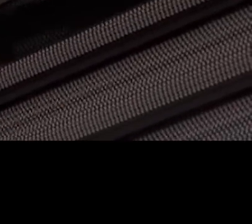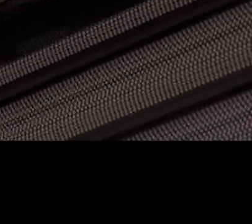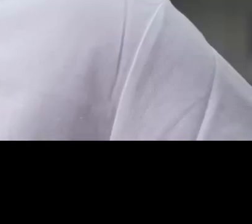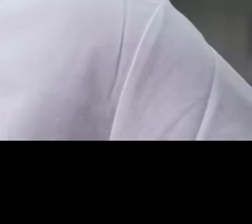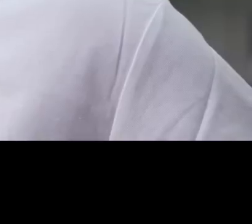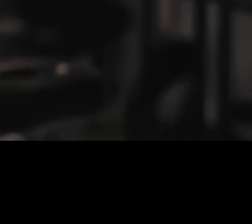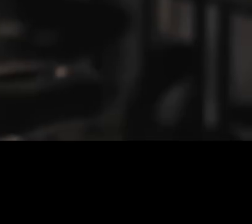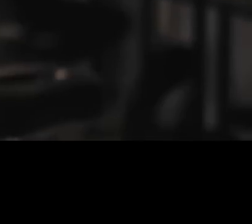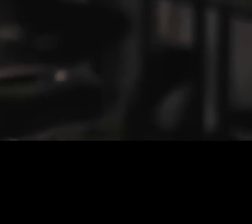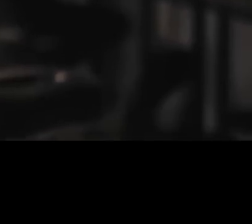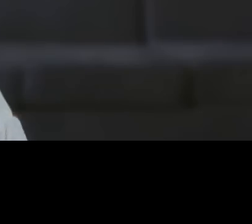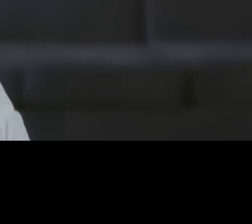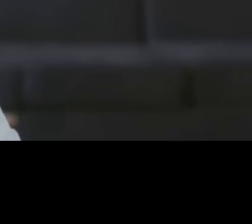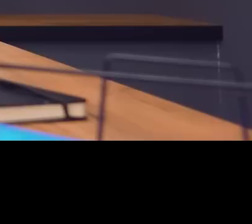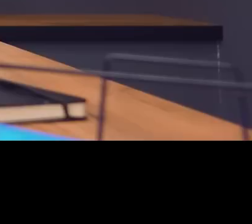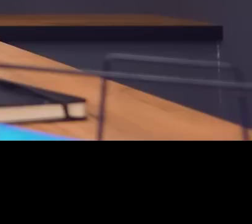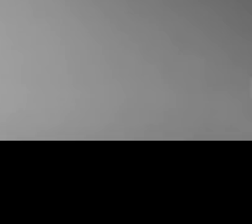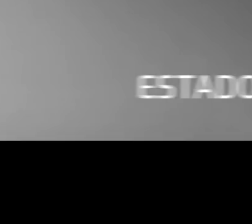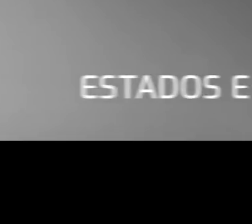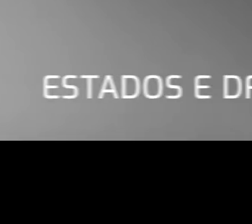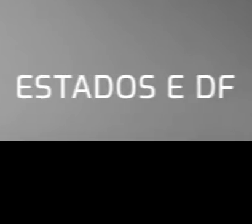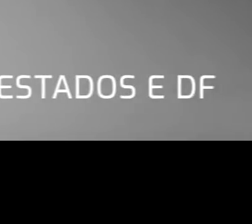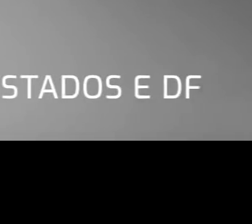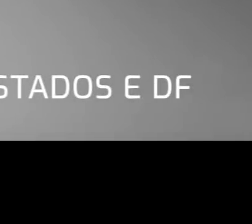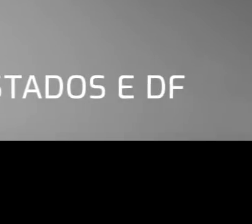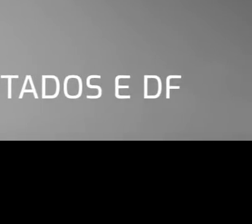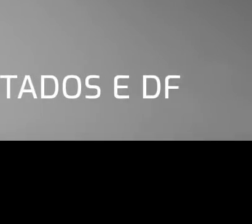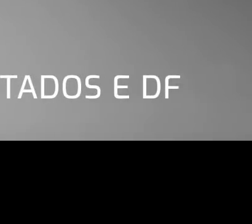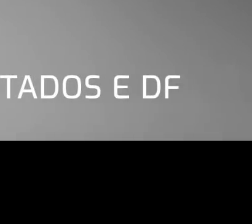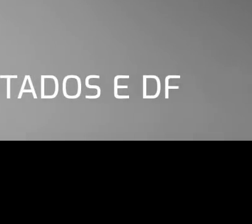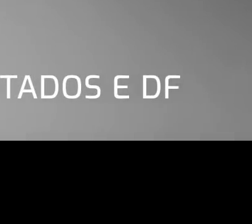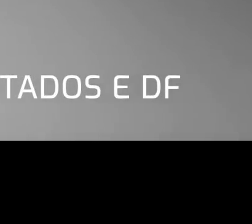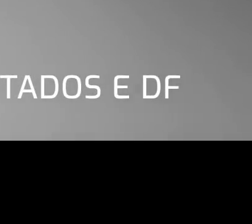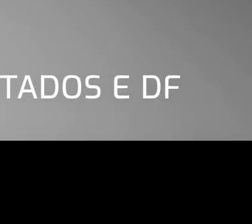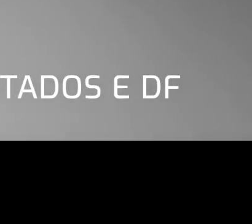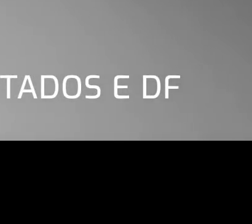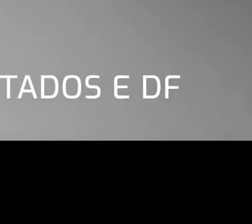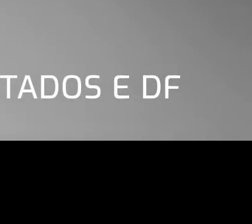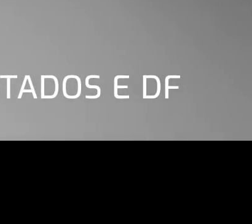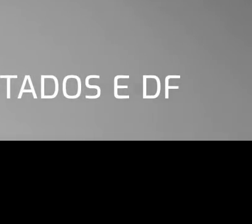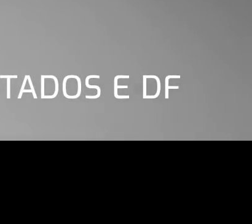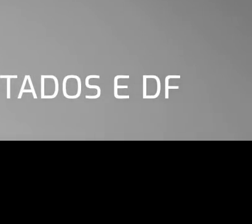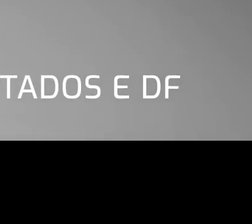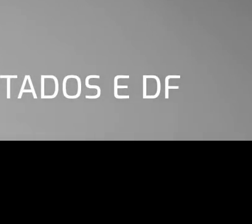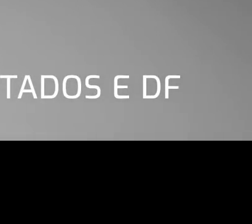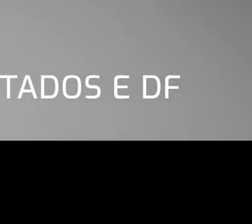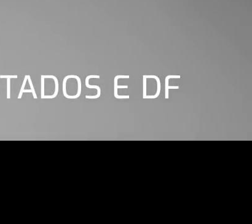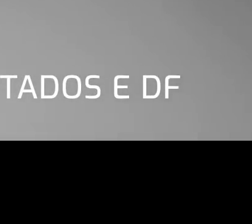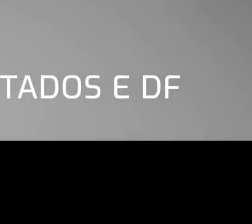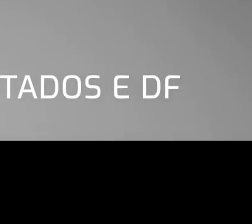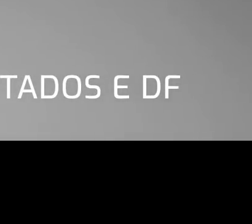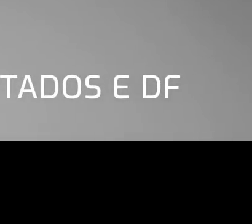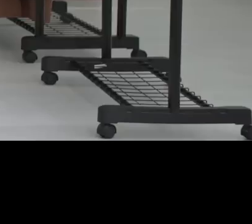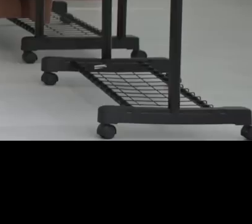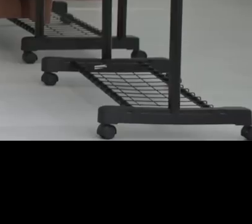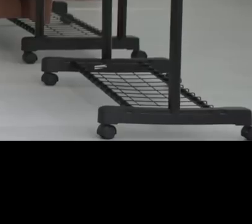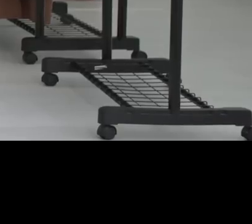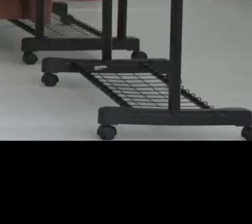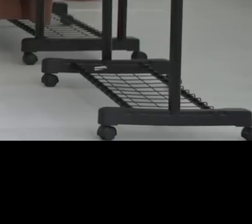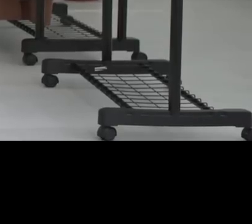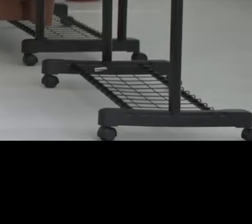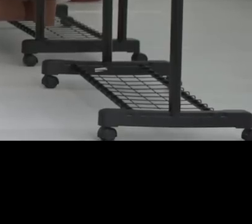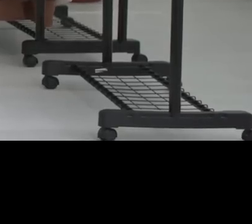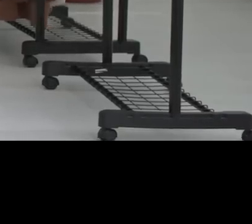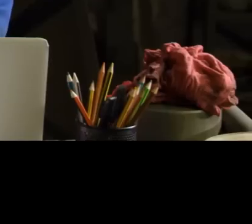colaboradores e 1,3 milhão de clientes em mais de 350 localidades em 16 estados e no distrito federal com